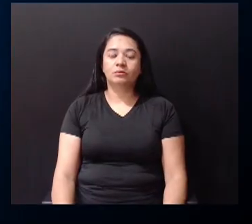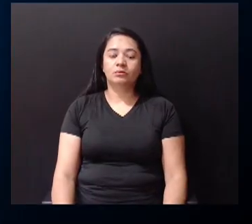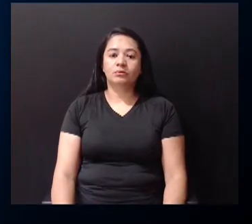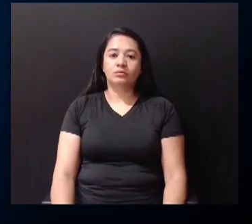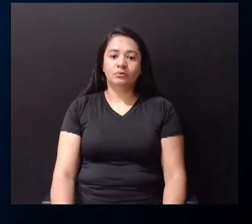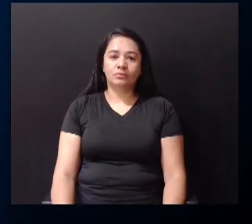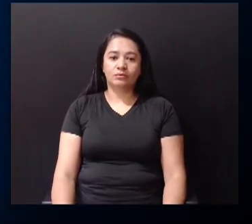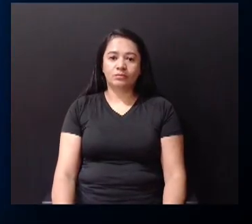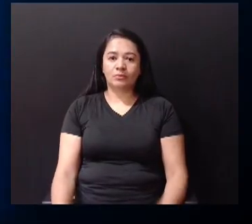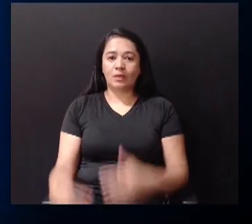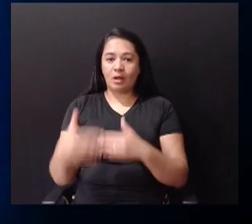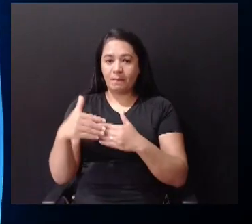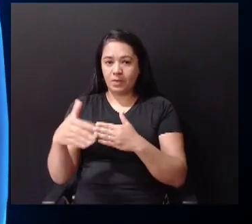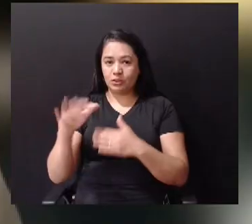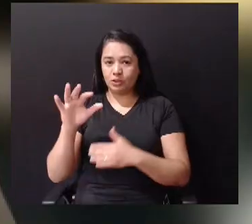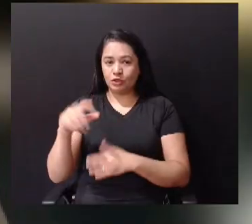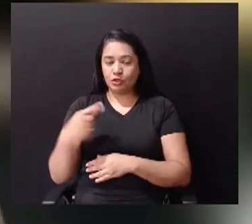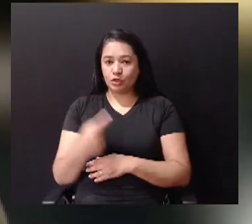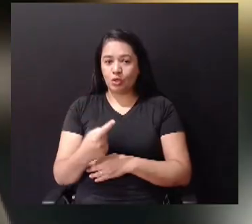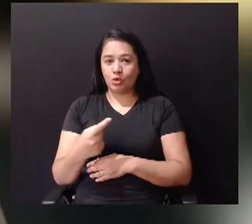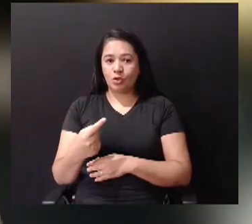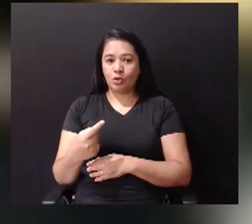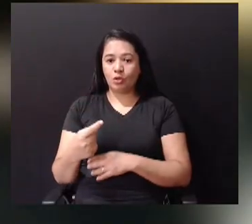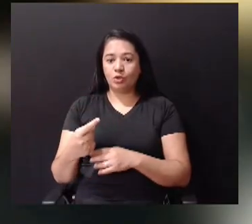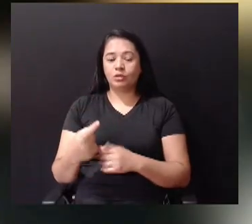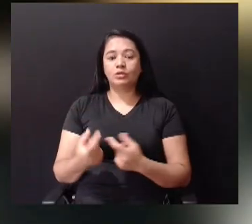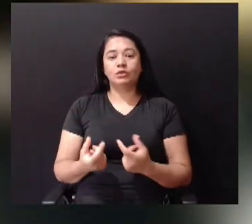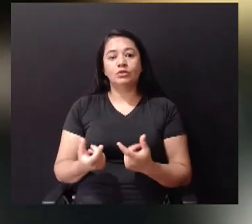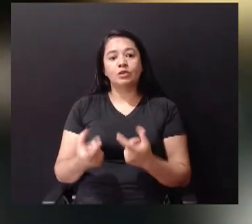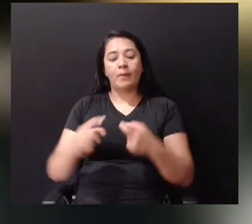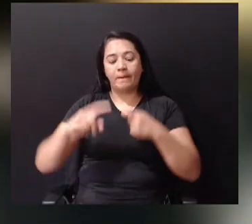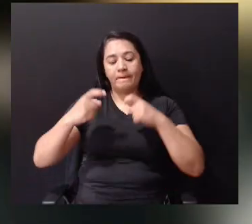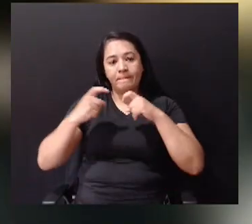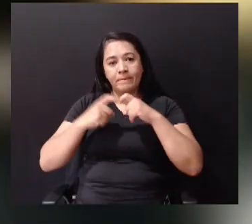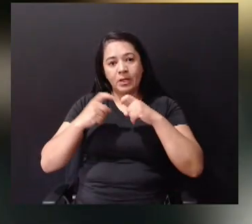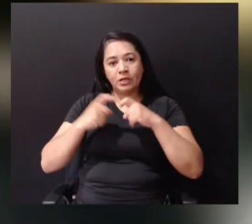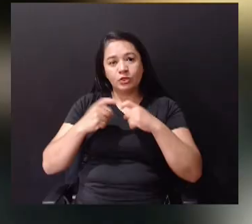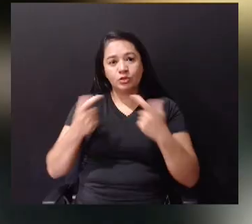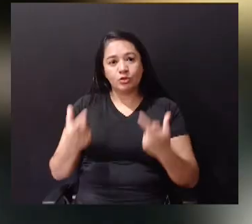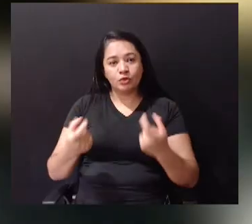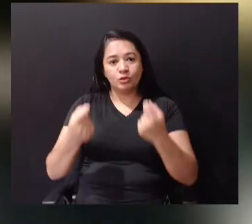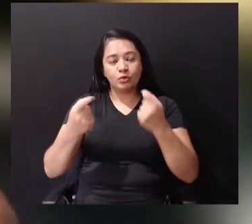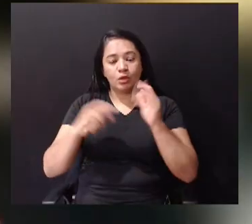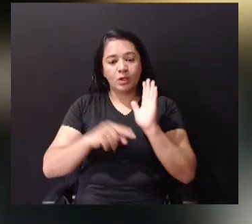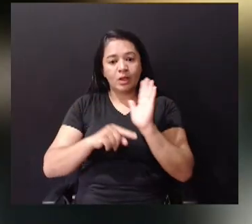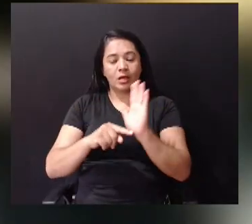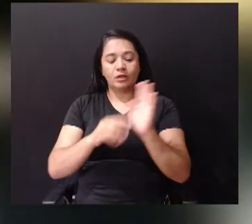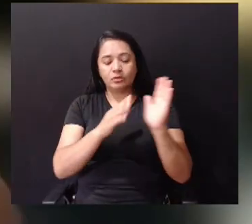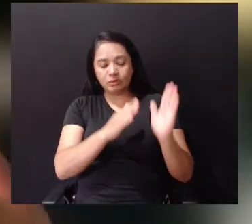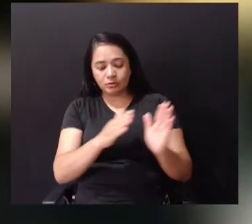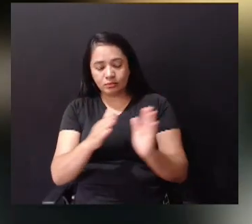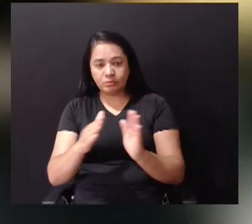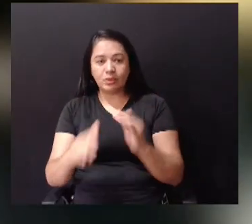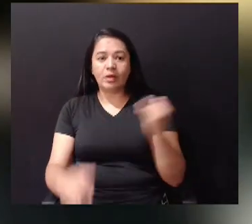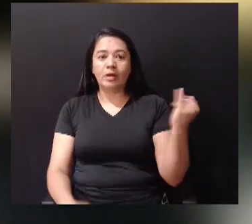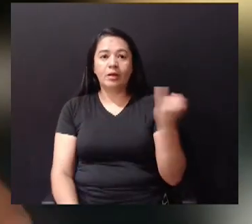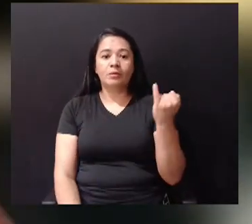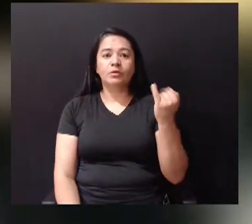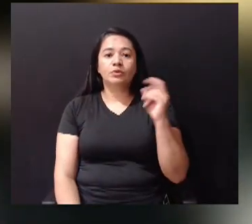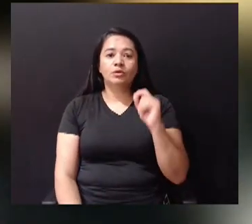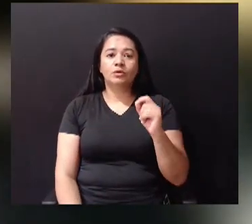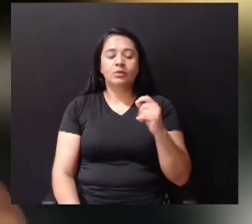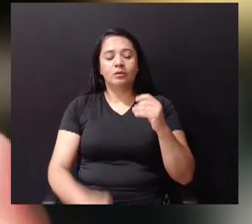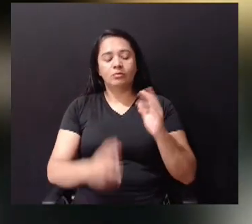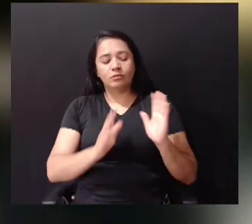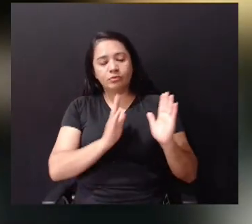os oncologistas podem ser chamados para ajudar nesse processo todo. E é importante essa sequência, que meio que eu repeti